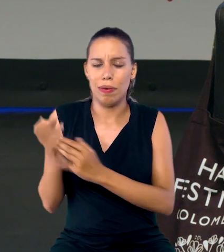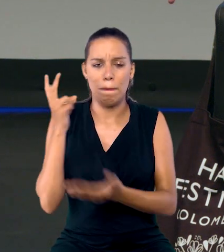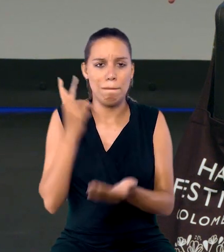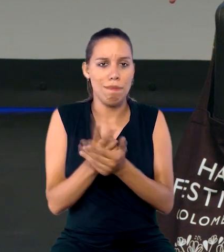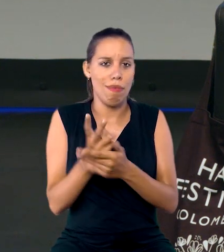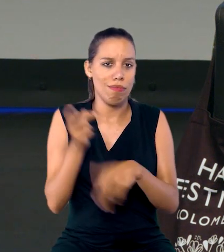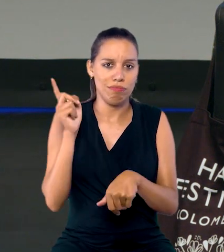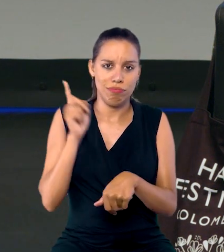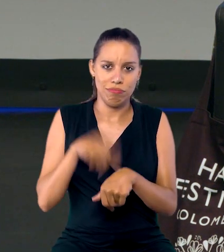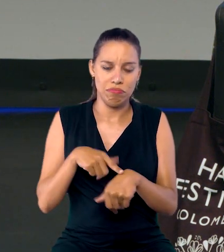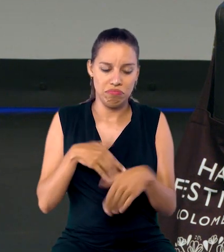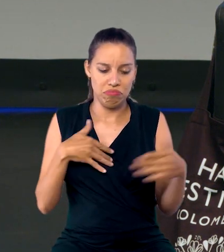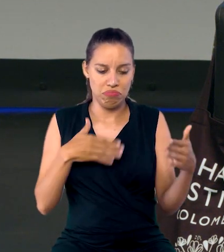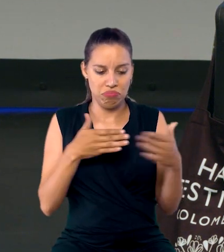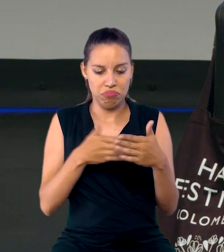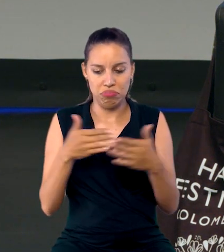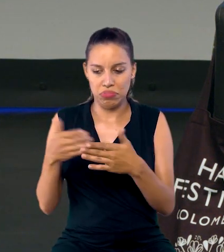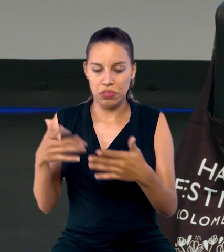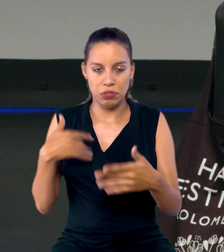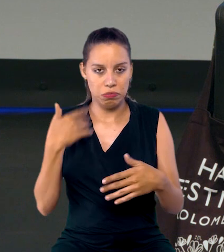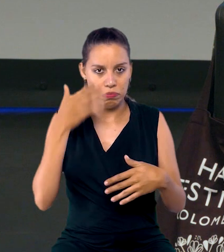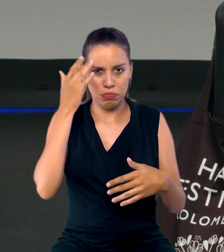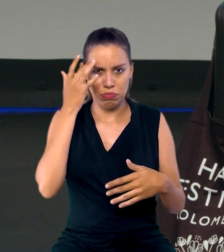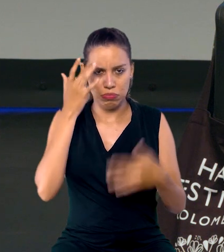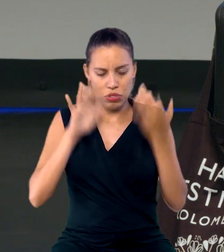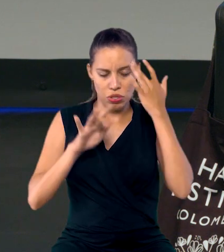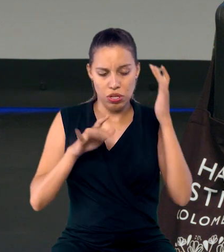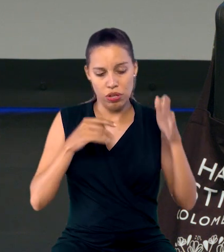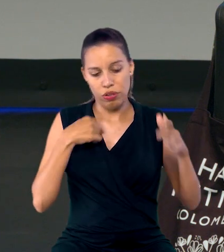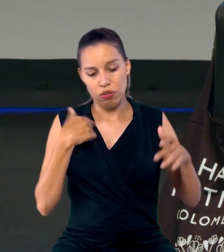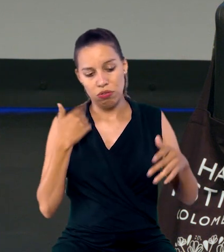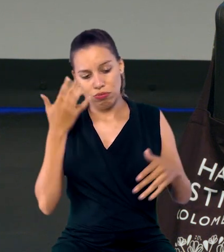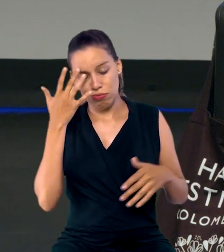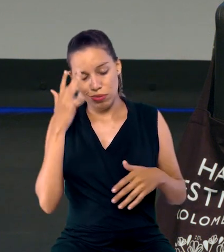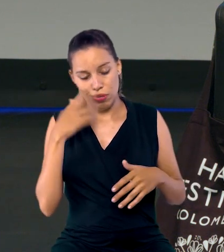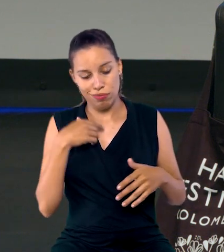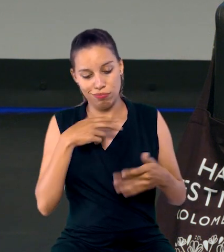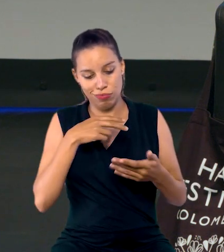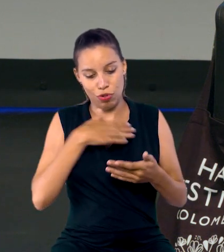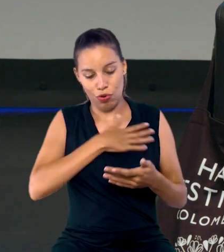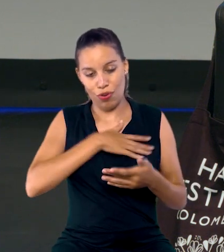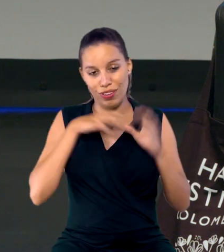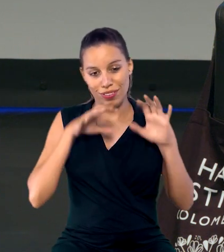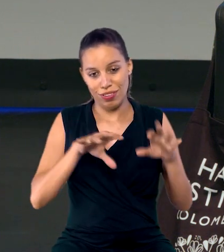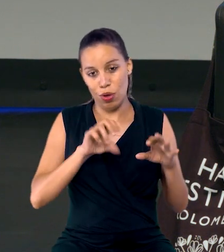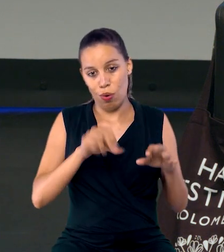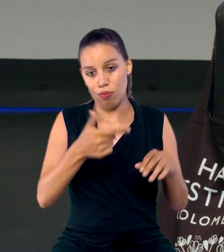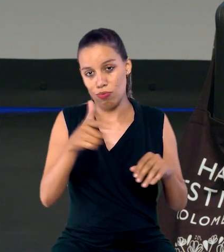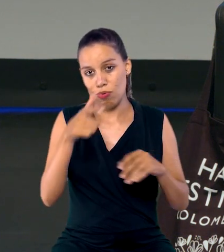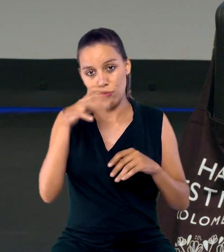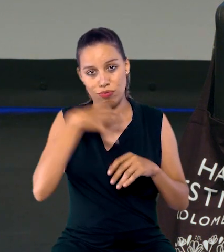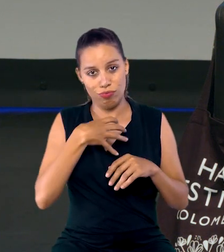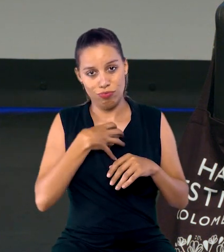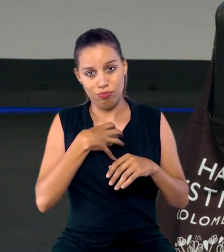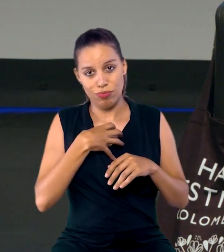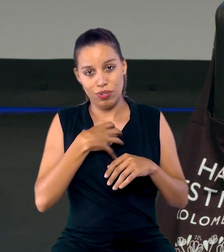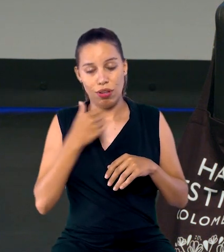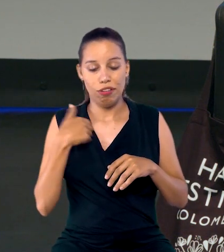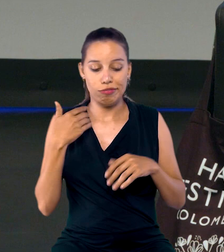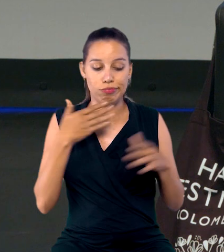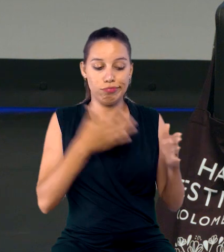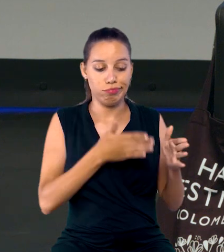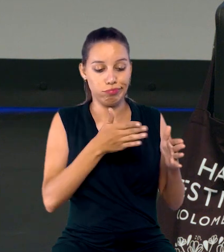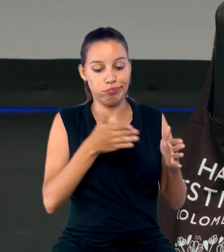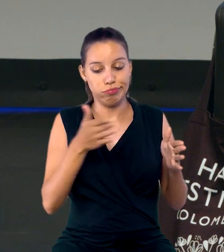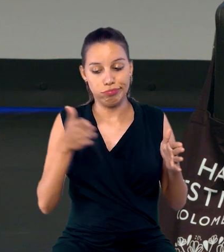tempo. E aí é isso. Eu não sei se eu gosto assim, eu não sei de outro jeito. Então acaba que eu